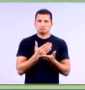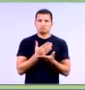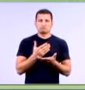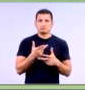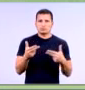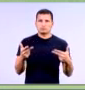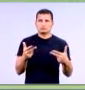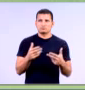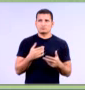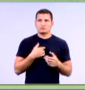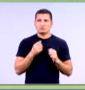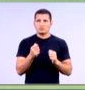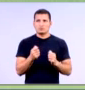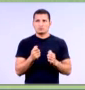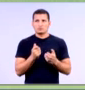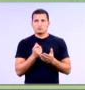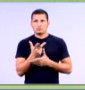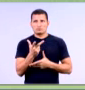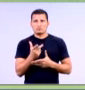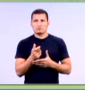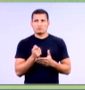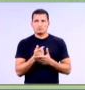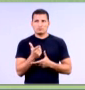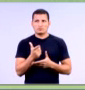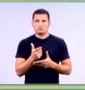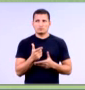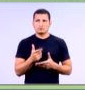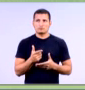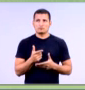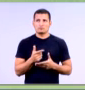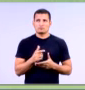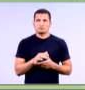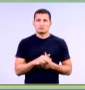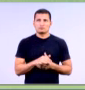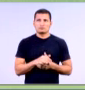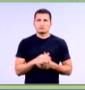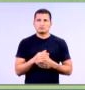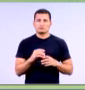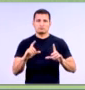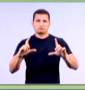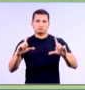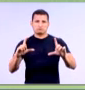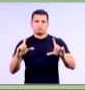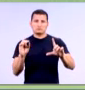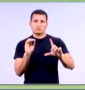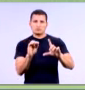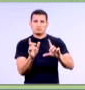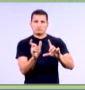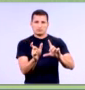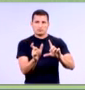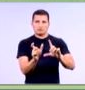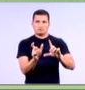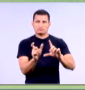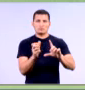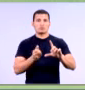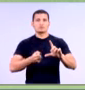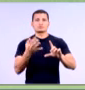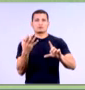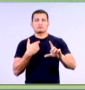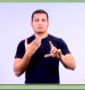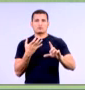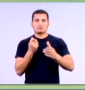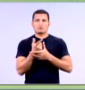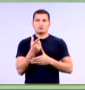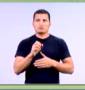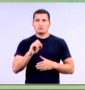eu posso comprar alguma coisa passando com o parâmetro a quantidade que eu quero comprar, ou eu posso comprar